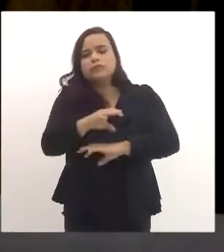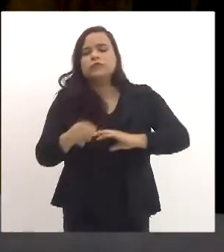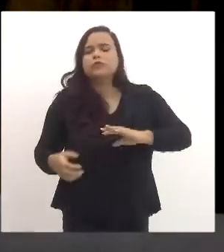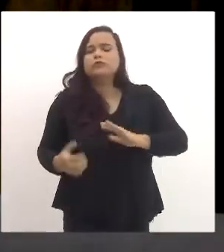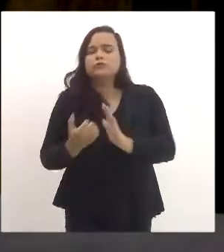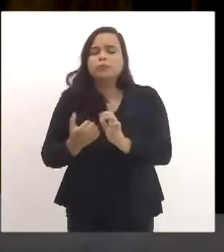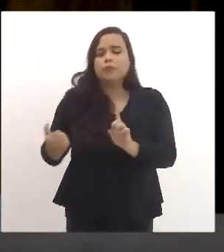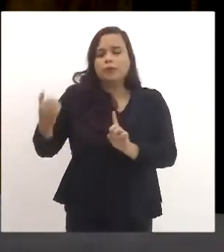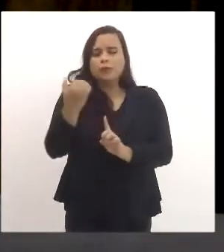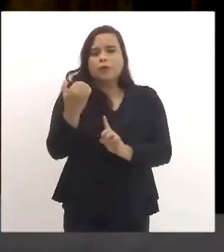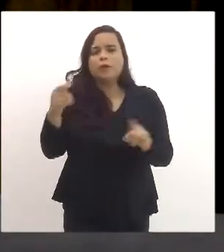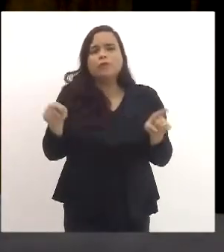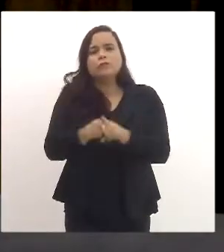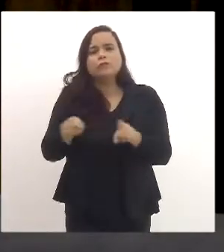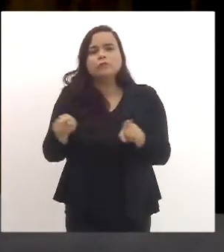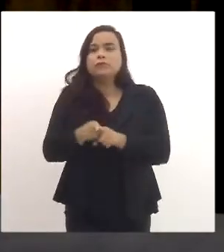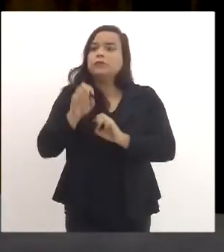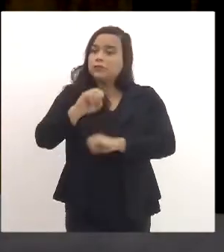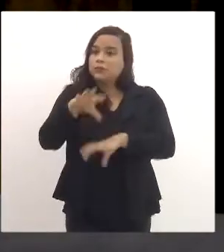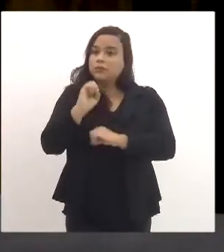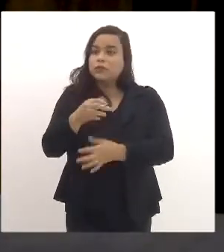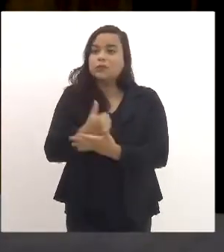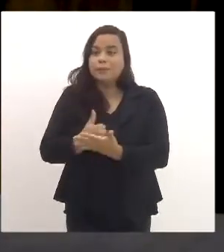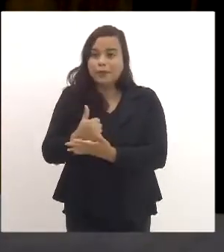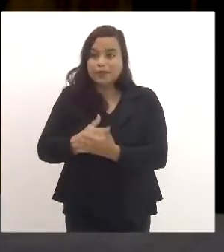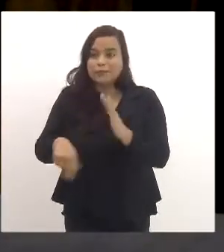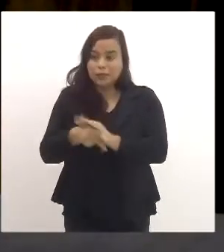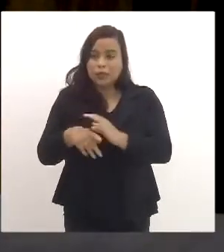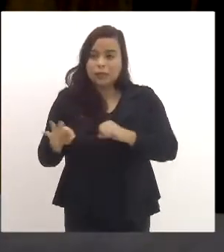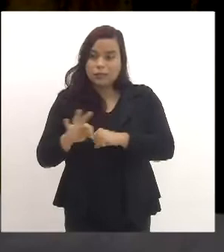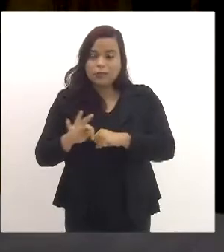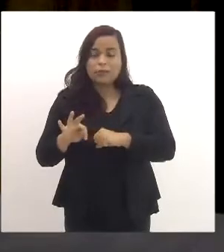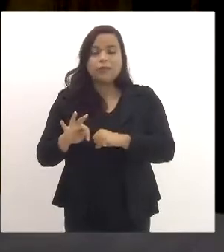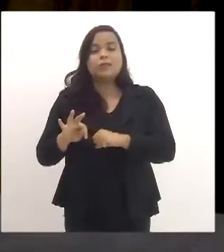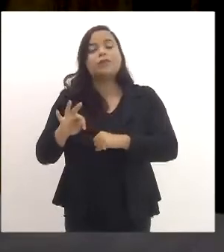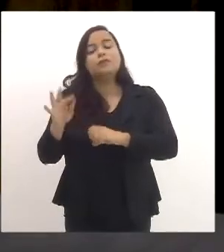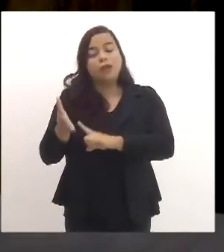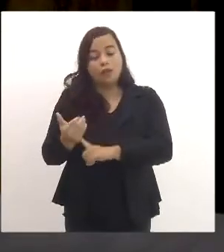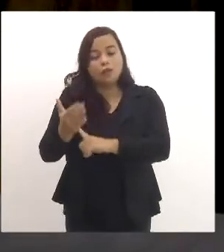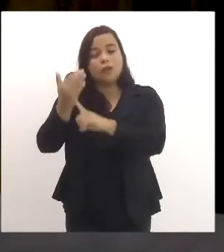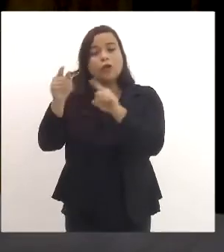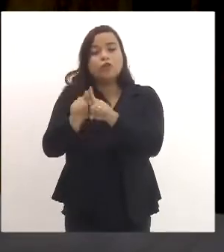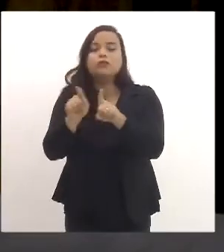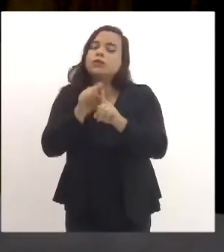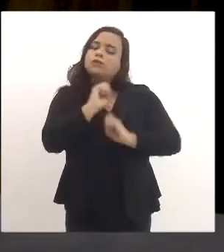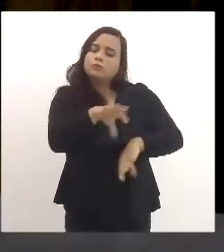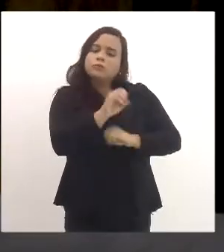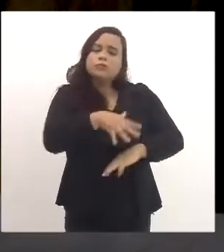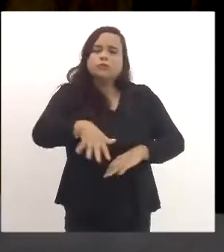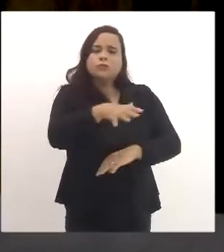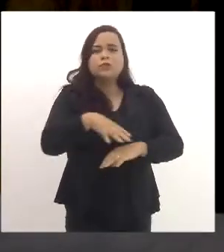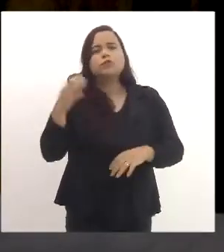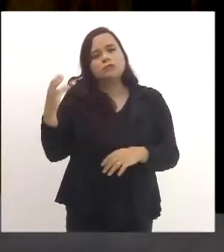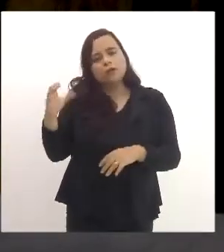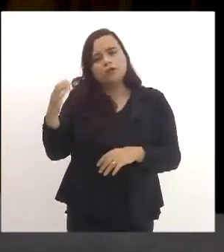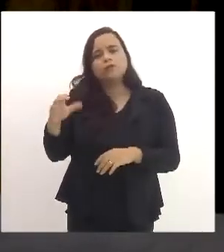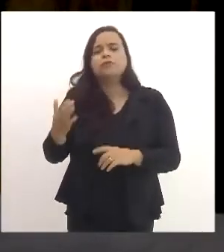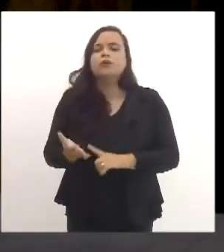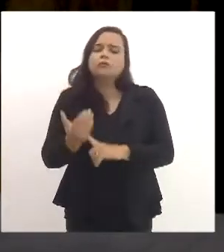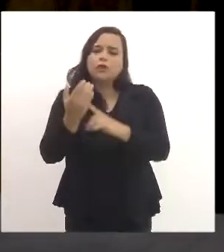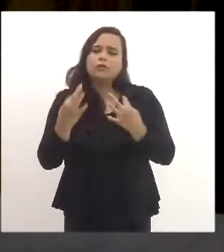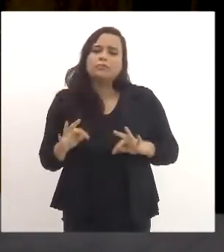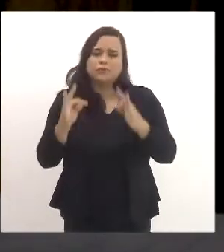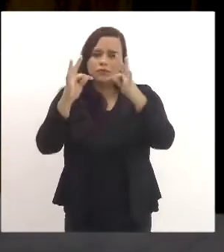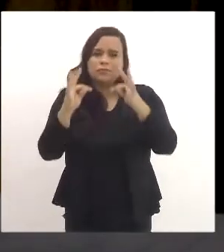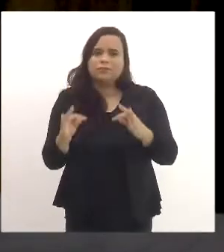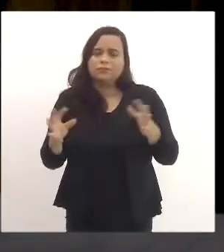superior, de ensino de base tecnológica, de ensino de uma maneira geral, ciência e tecnologia